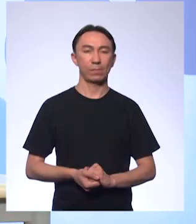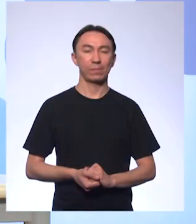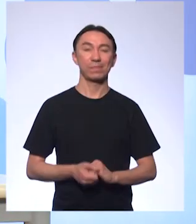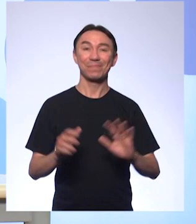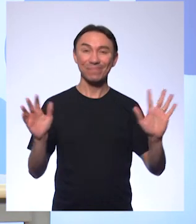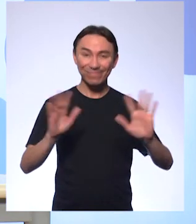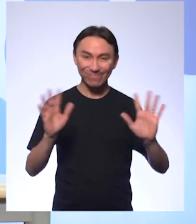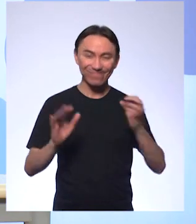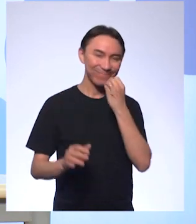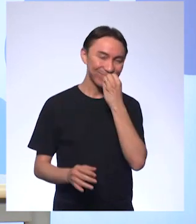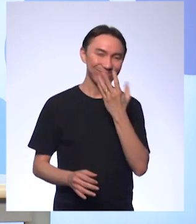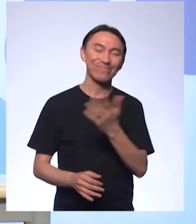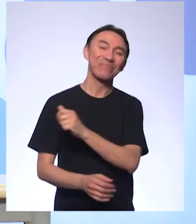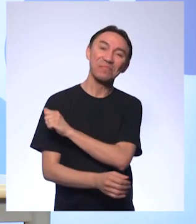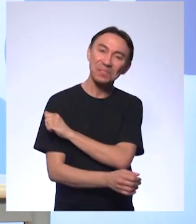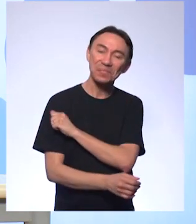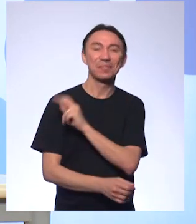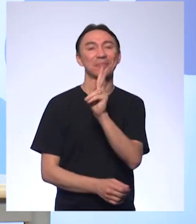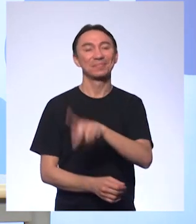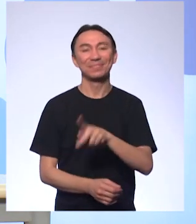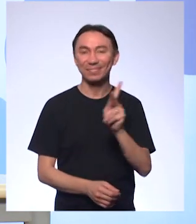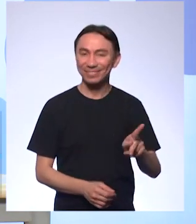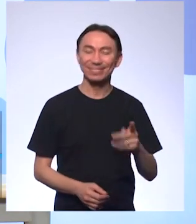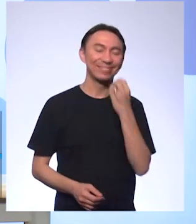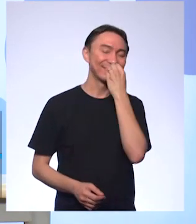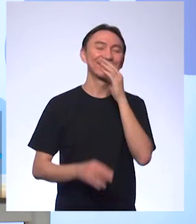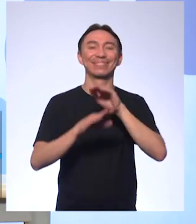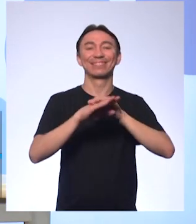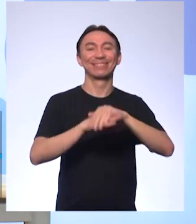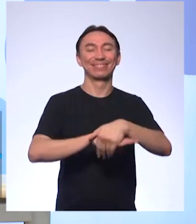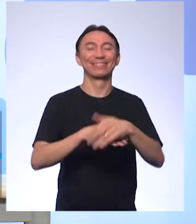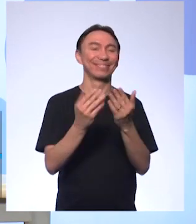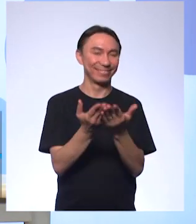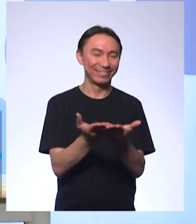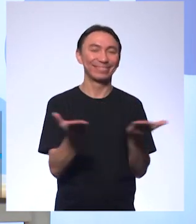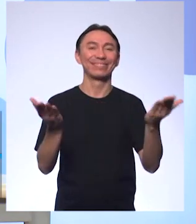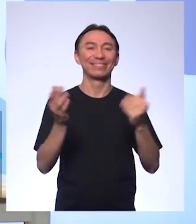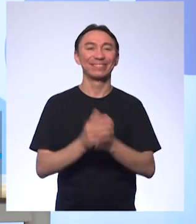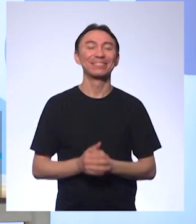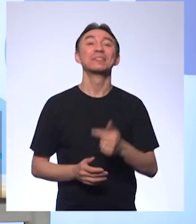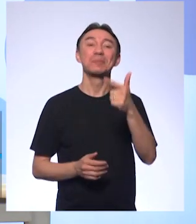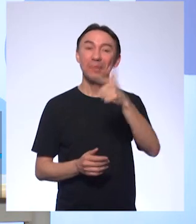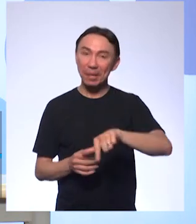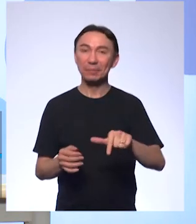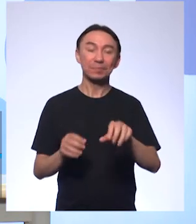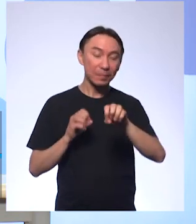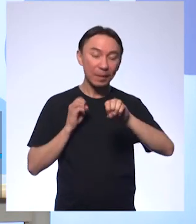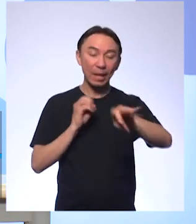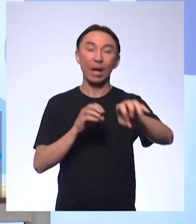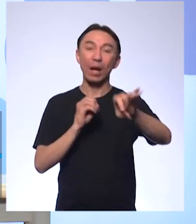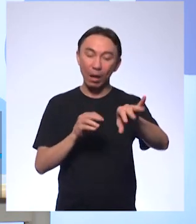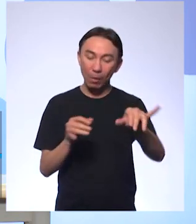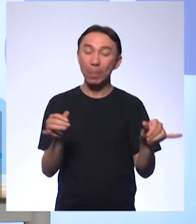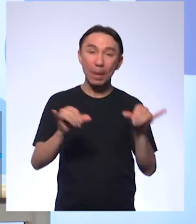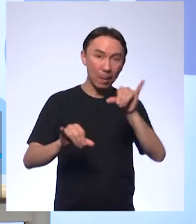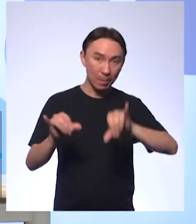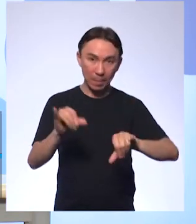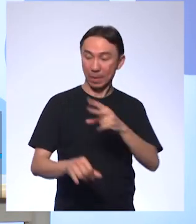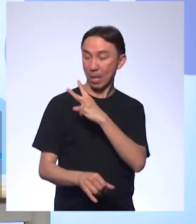Olá, alunos, colegas professores, uma boa noite a todos. Nós temos agora mais uma aula de Química para a segunda série do ensino